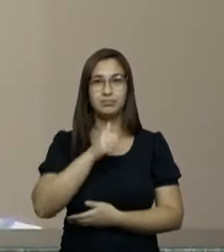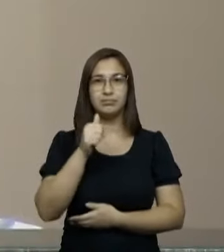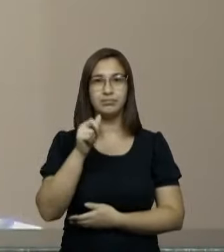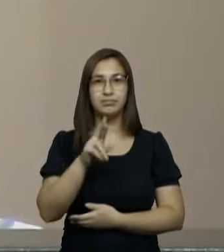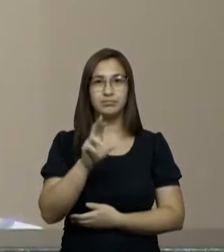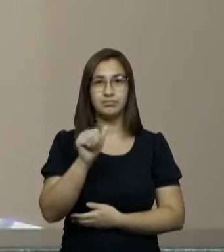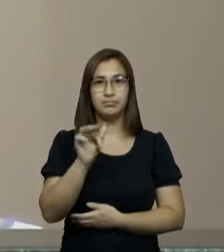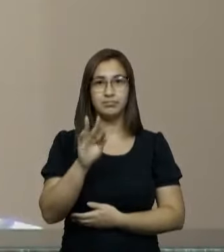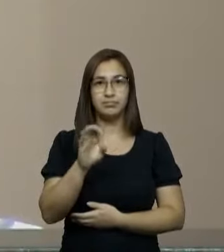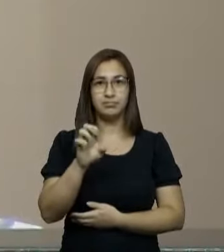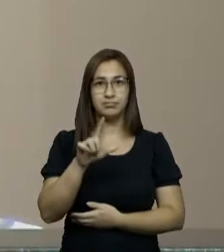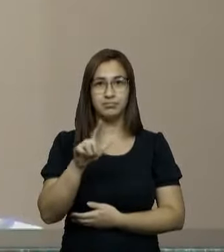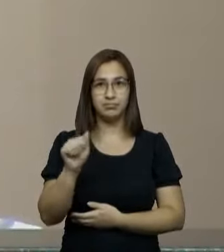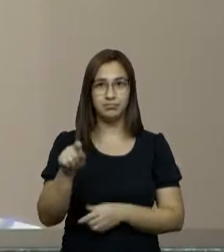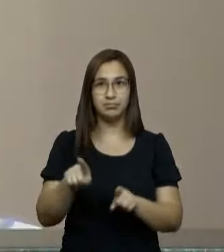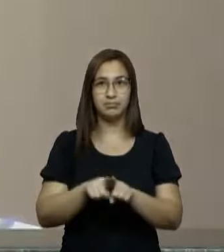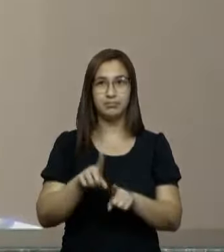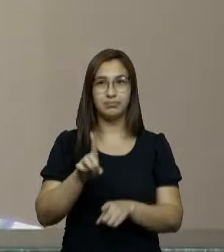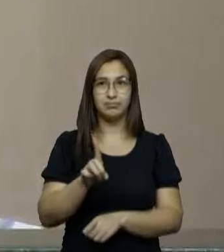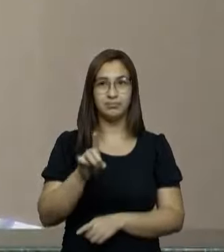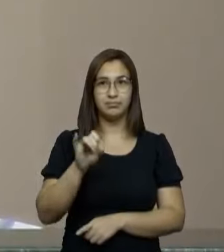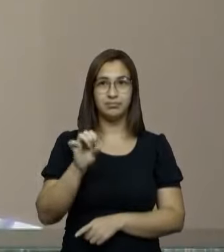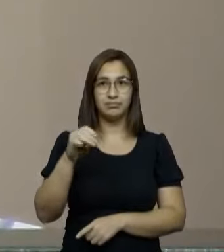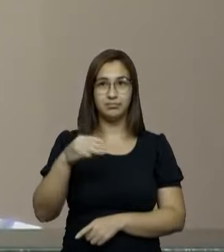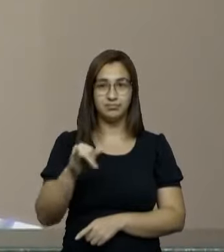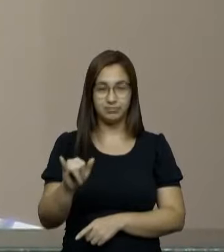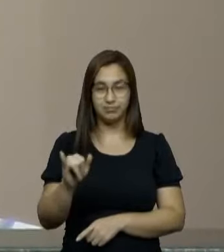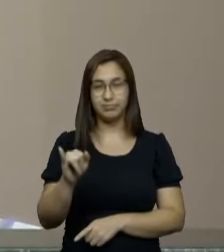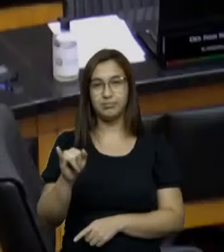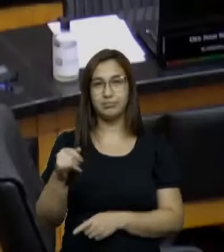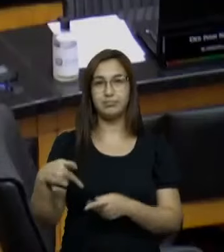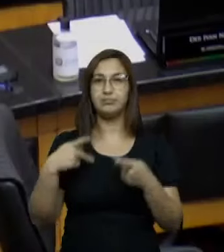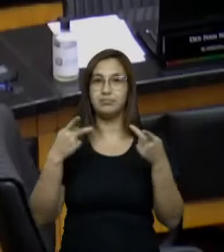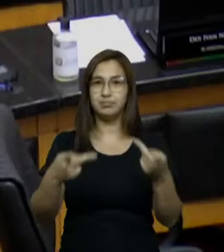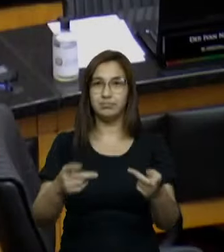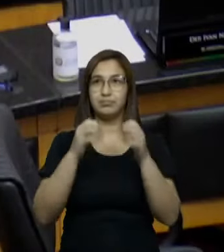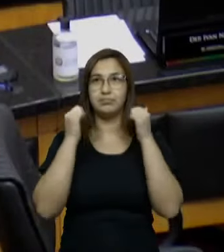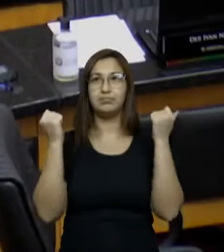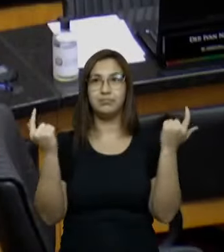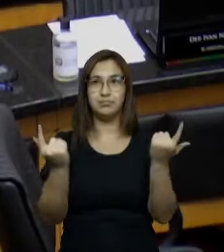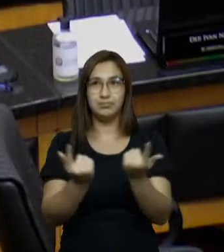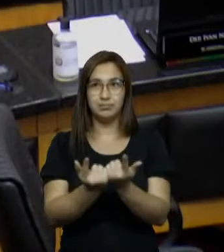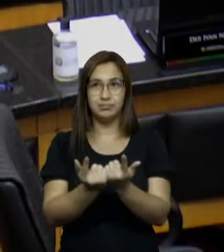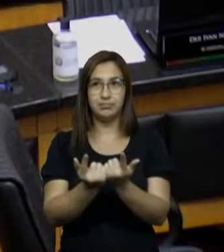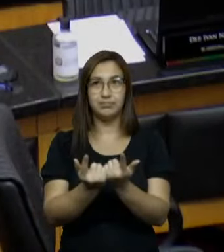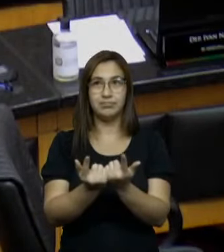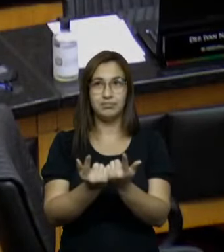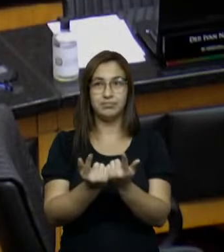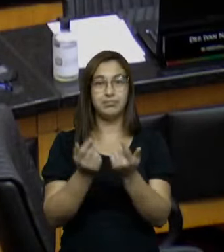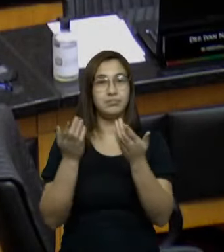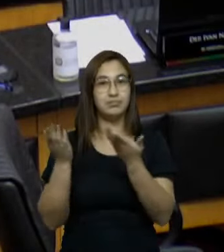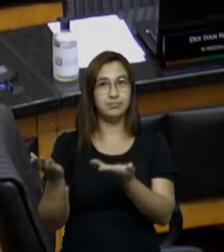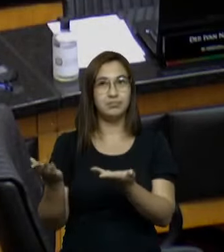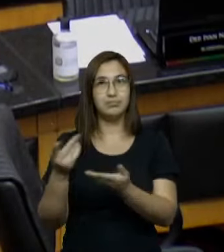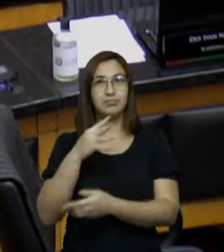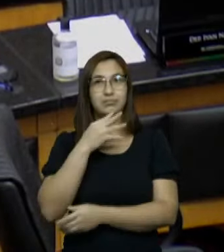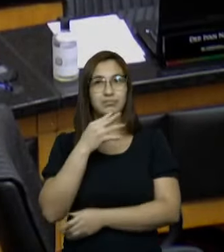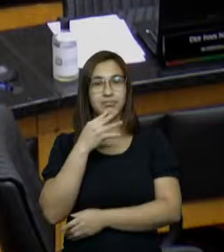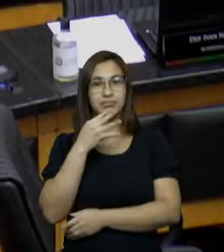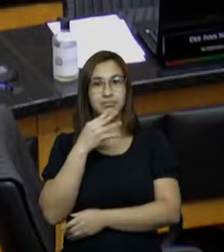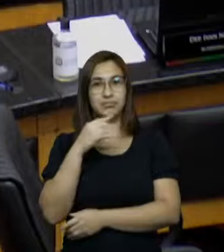e o Jimmy, lá de Joinville, que estão fazendo uma visita aqui na Assembleia Legislativa e estão conhecendo um pouquinho do Parlamento